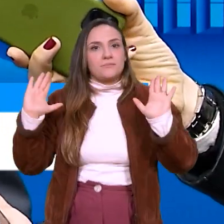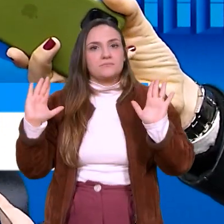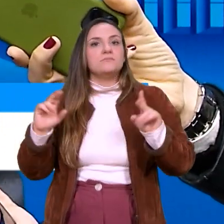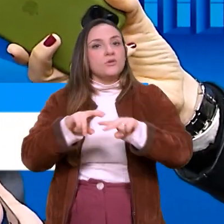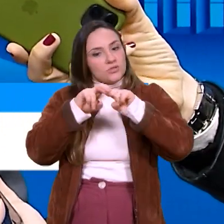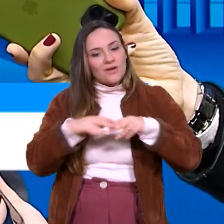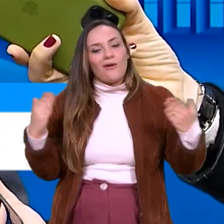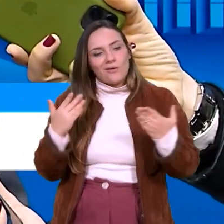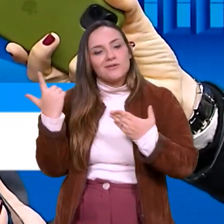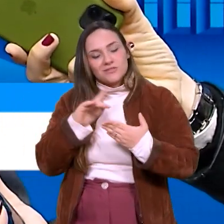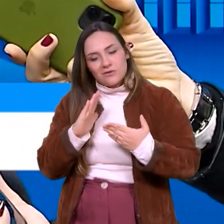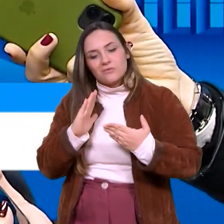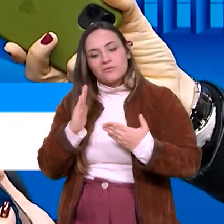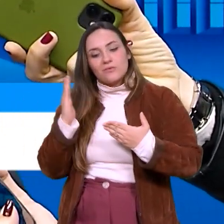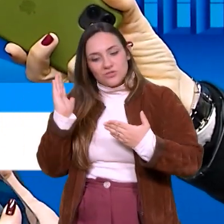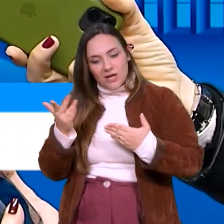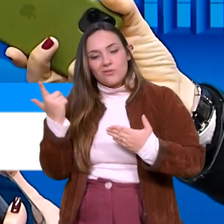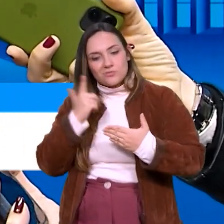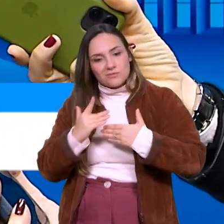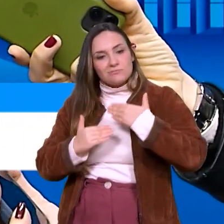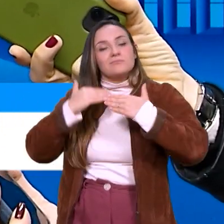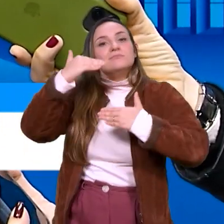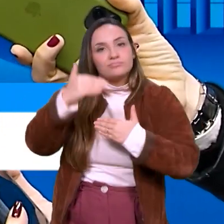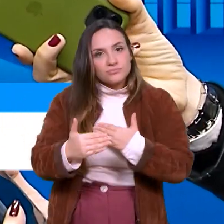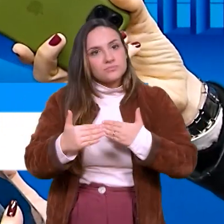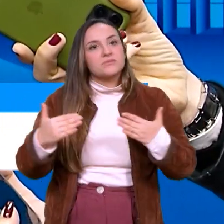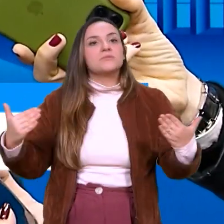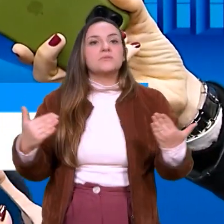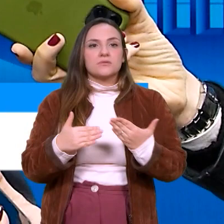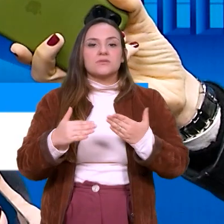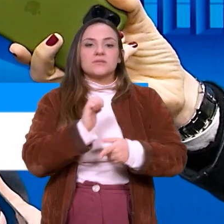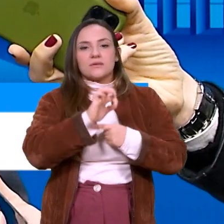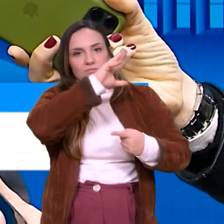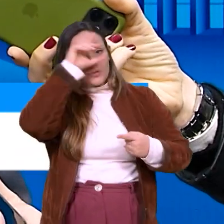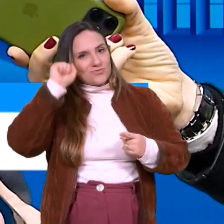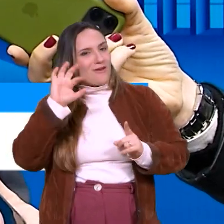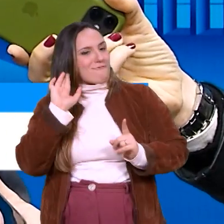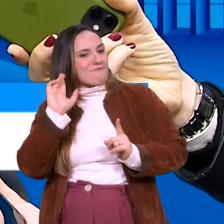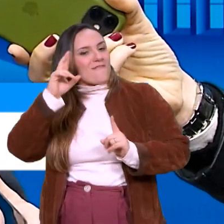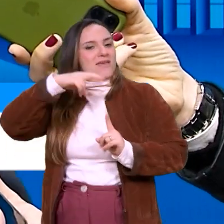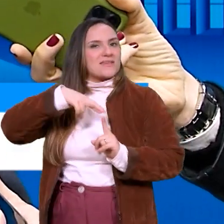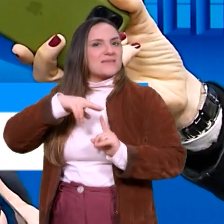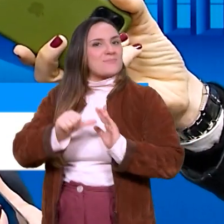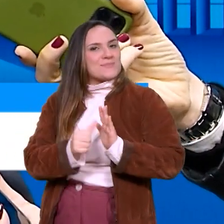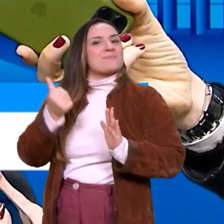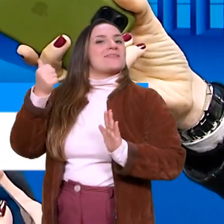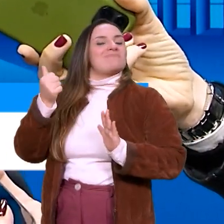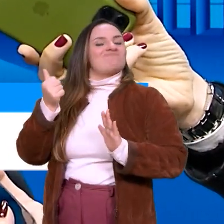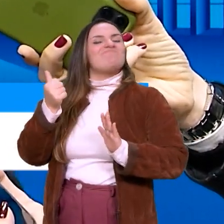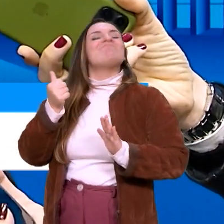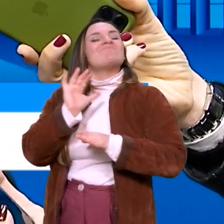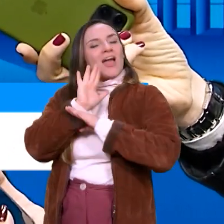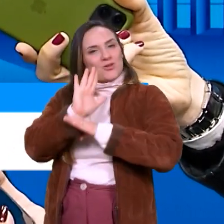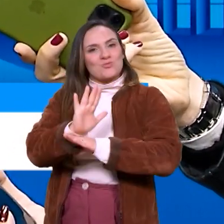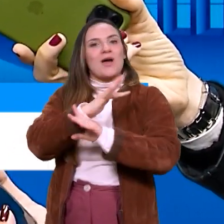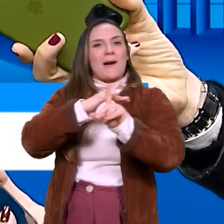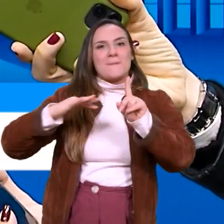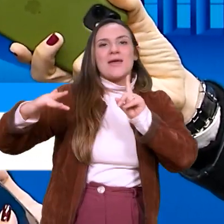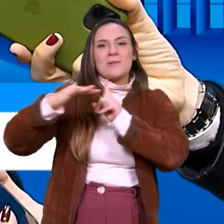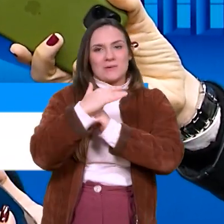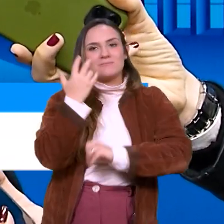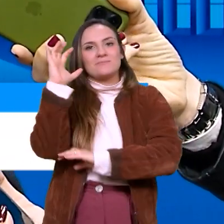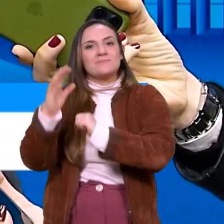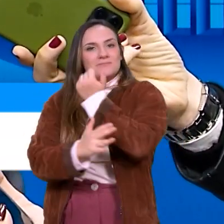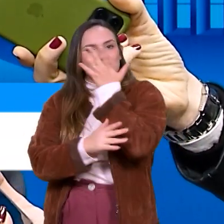um passo nessa direção e acredito que o estado de Mato Grosso, mais uma vez, é protagonista numa ação que vai em benefício do